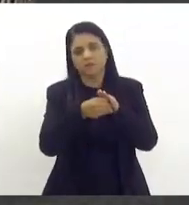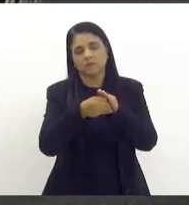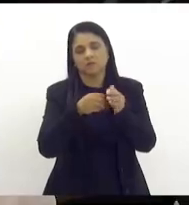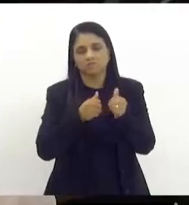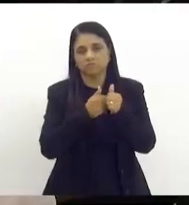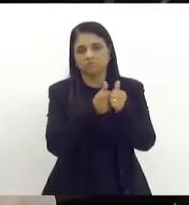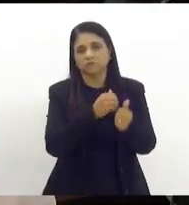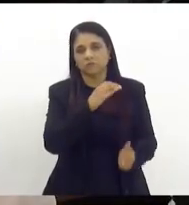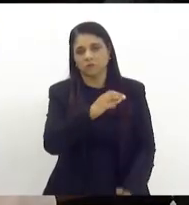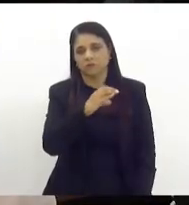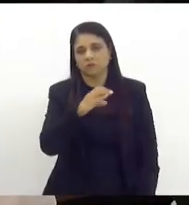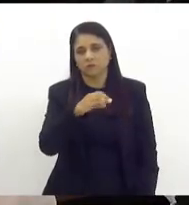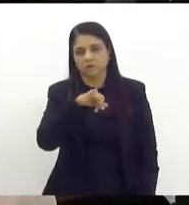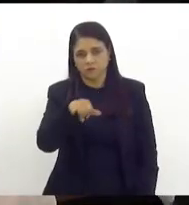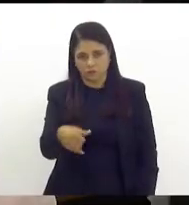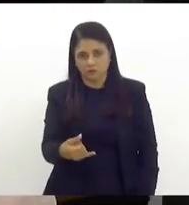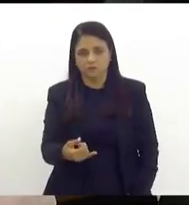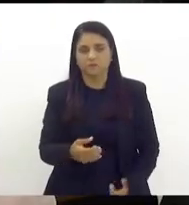ccj